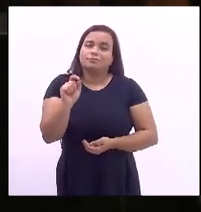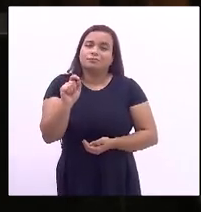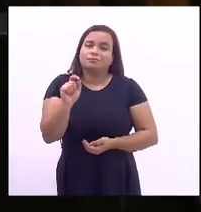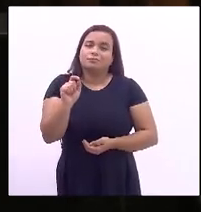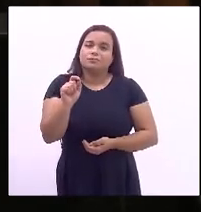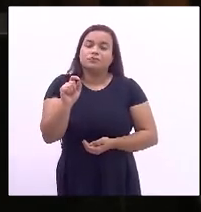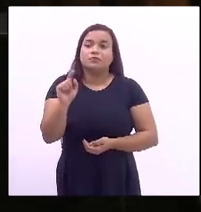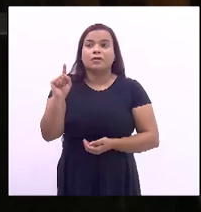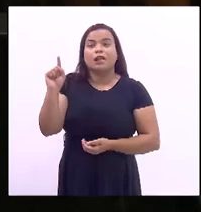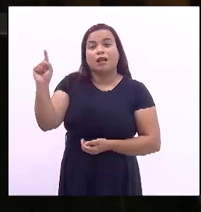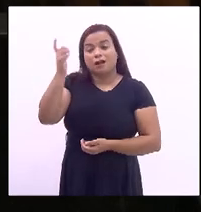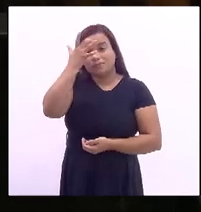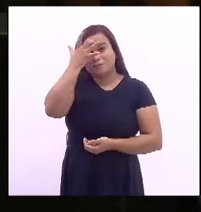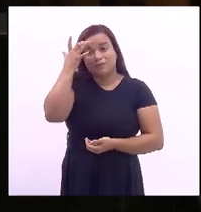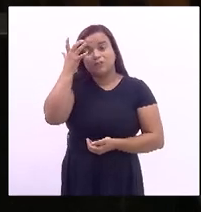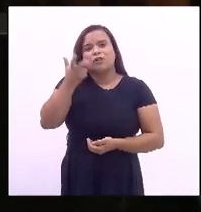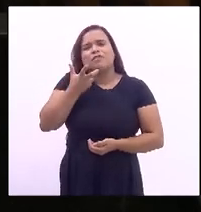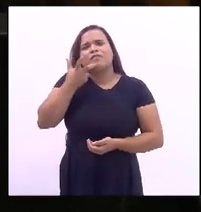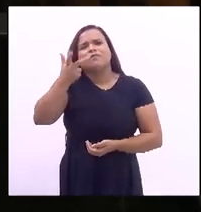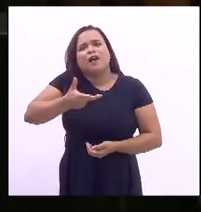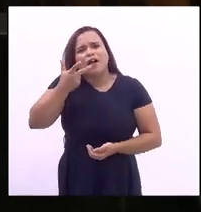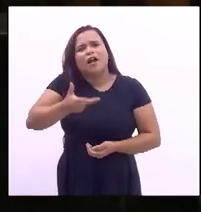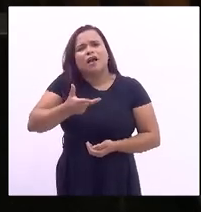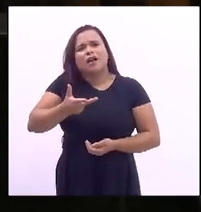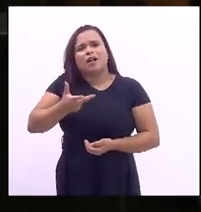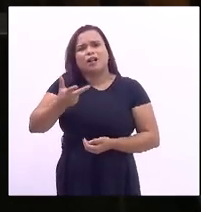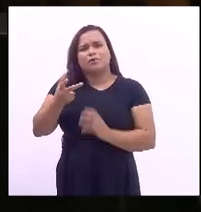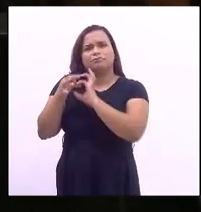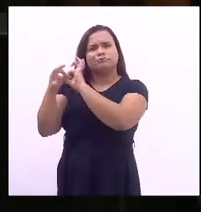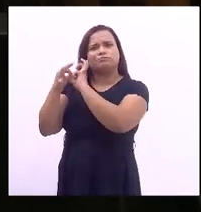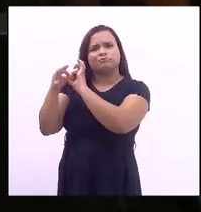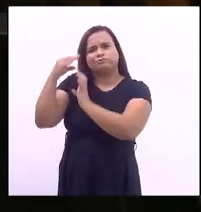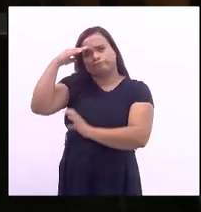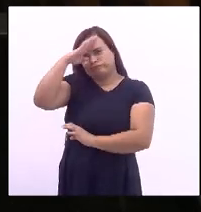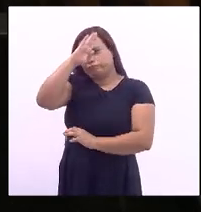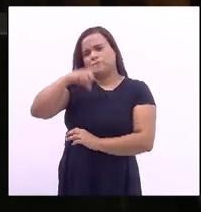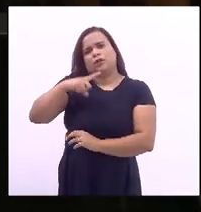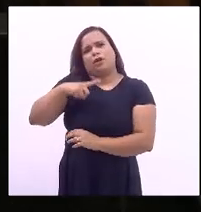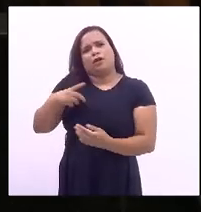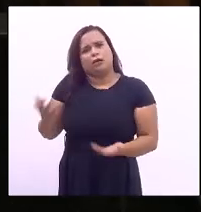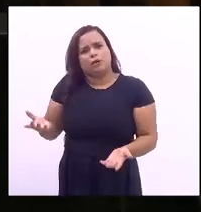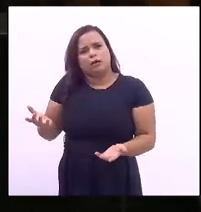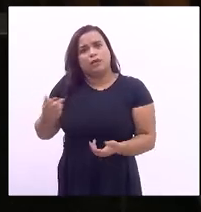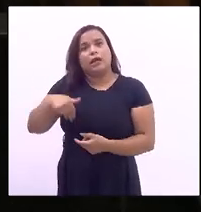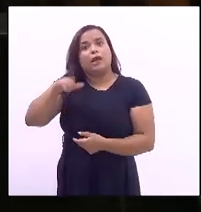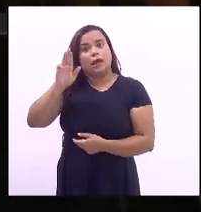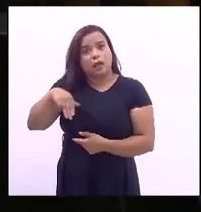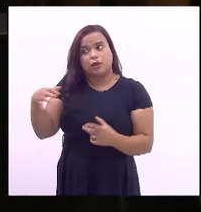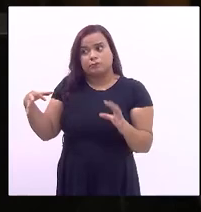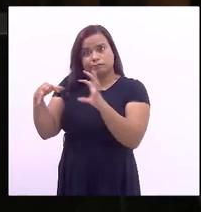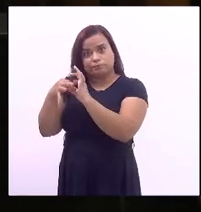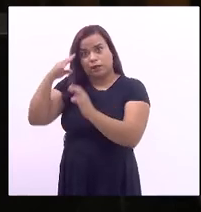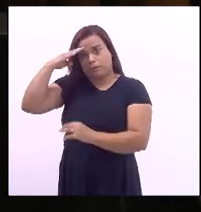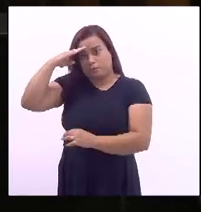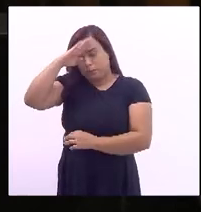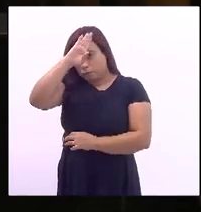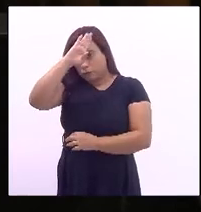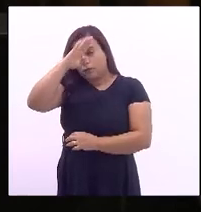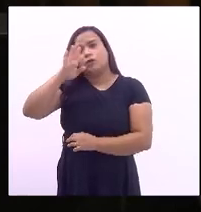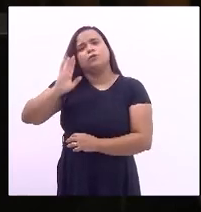de uma pessoa que se diz tanto ser bolsonarista porque quem é bolsonaro Eurico Júnior